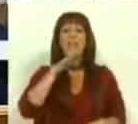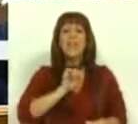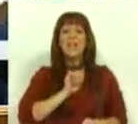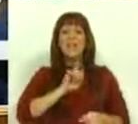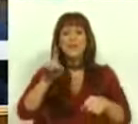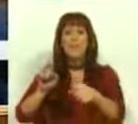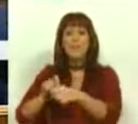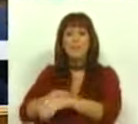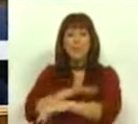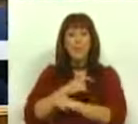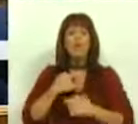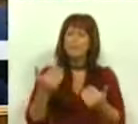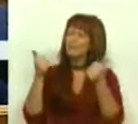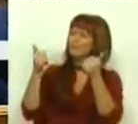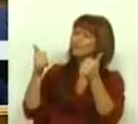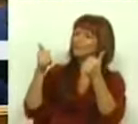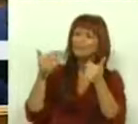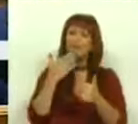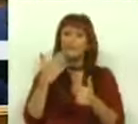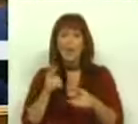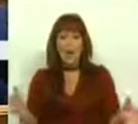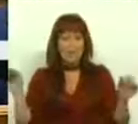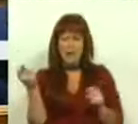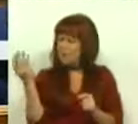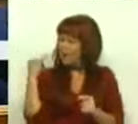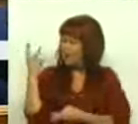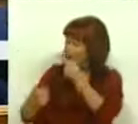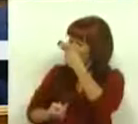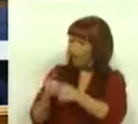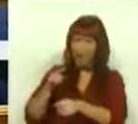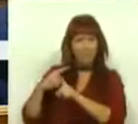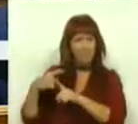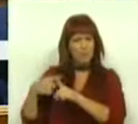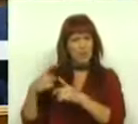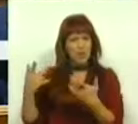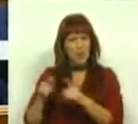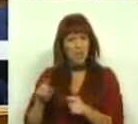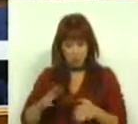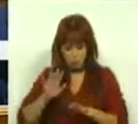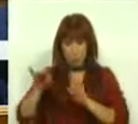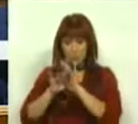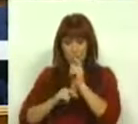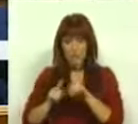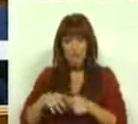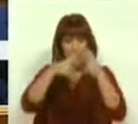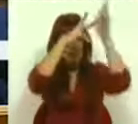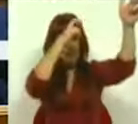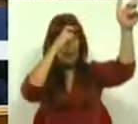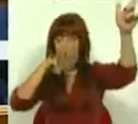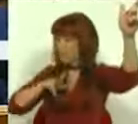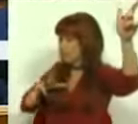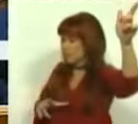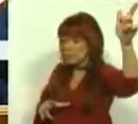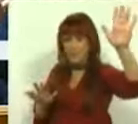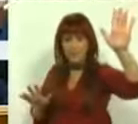os nossos parceiros: congratulamo-nos com as mais recentes avaliações positivas dos programas irlandês e